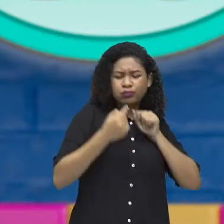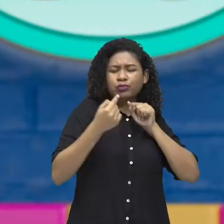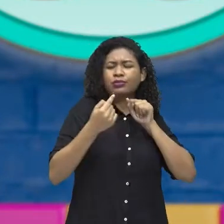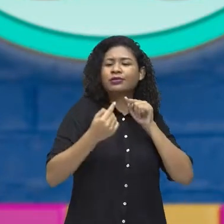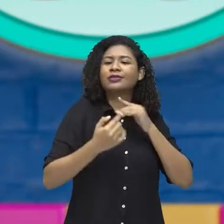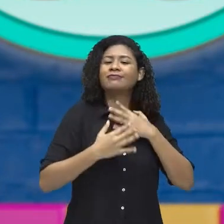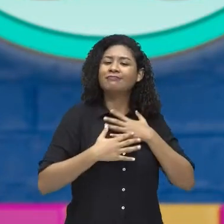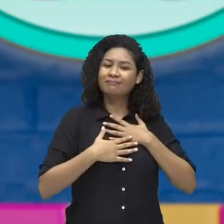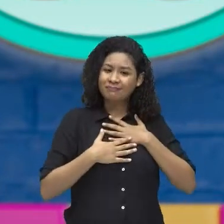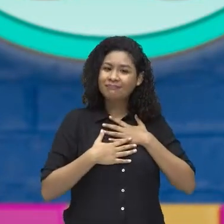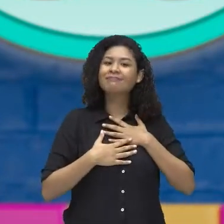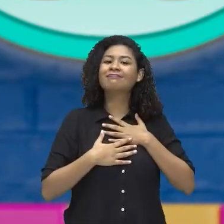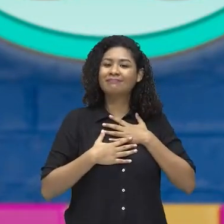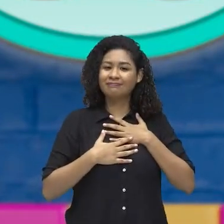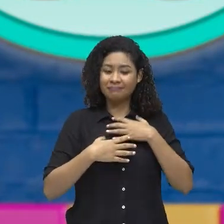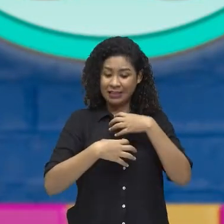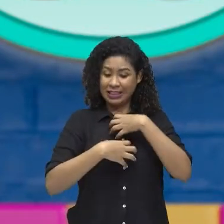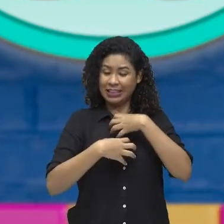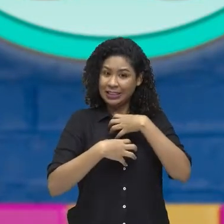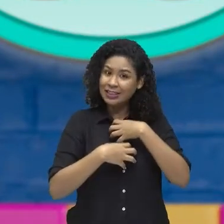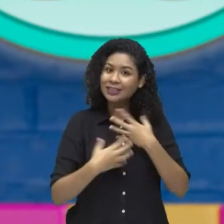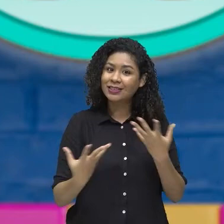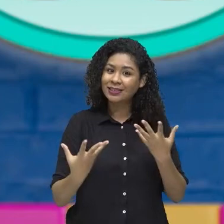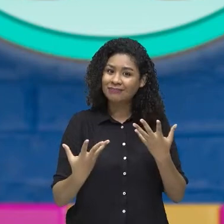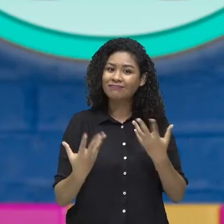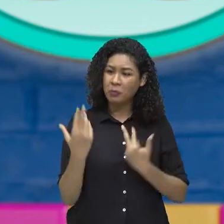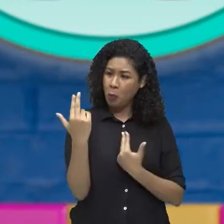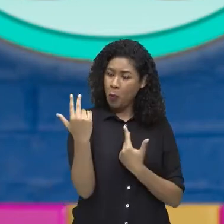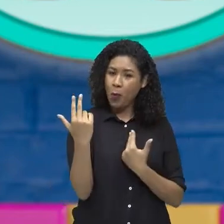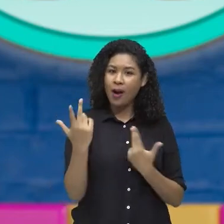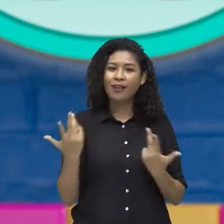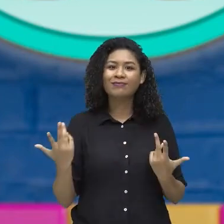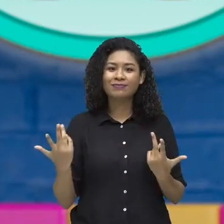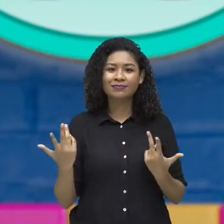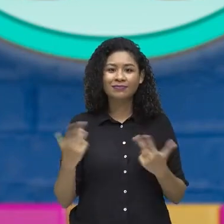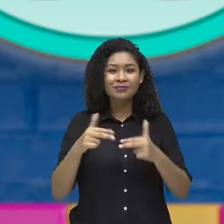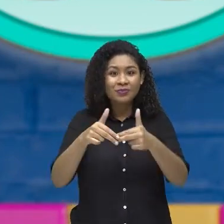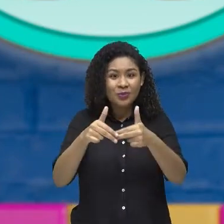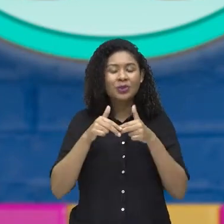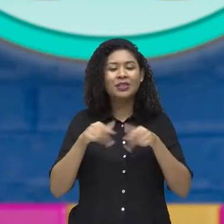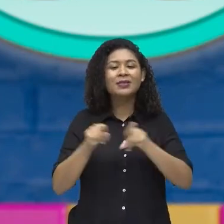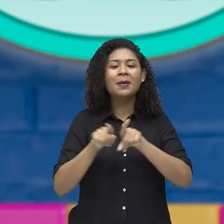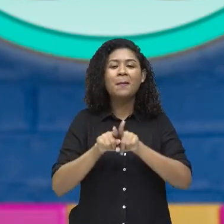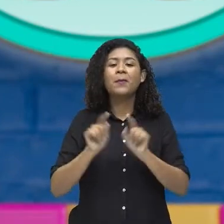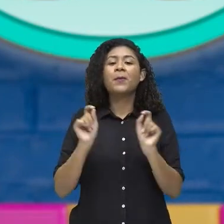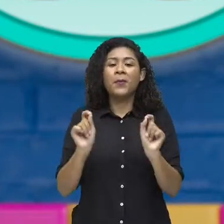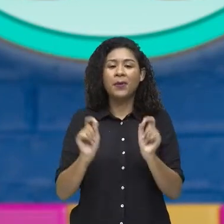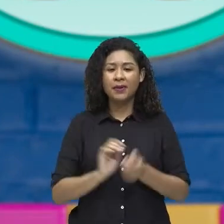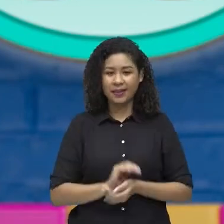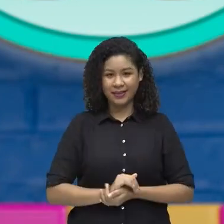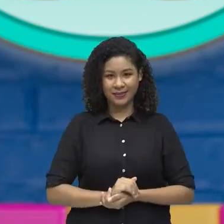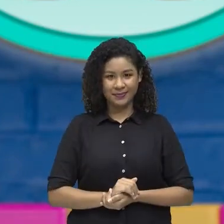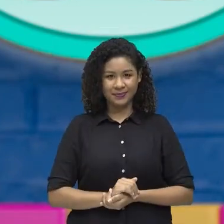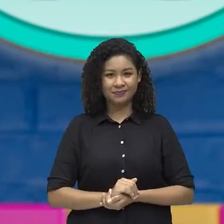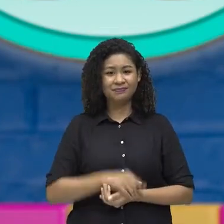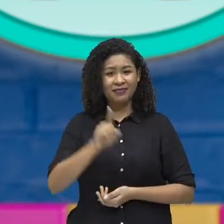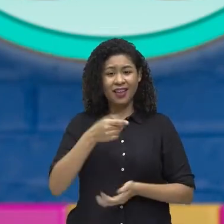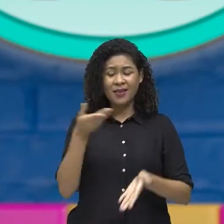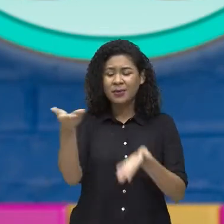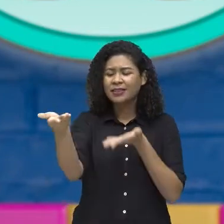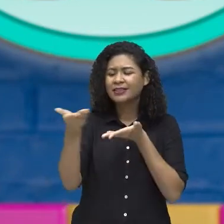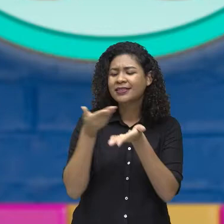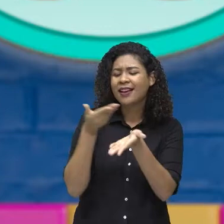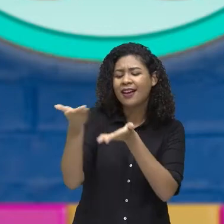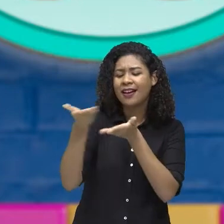que se conecta com uma coisa que eu também vivencio, né? Traz inclusive um aspecto para nós de interação,